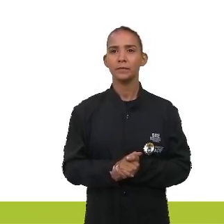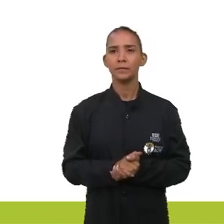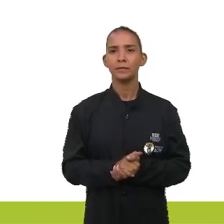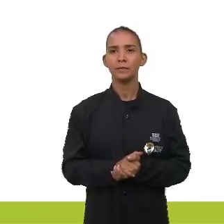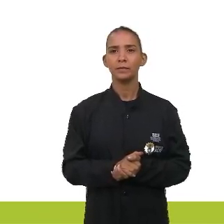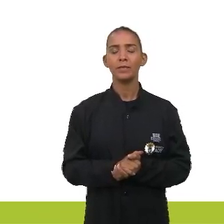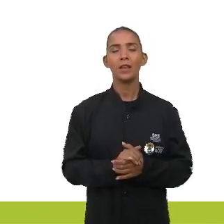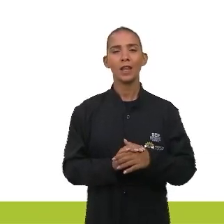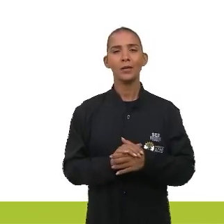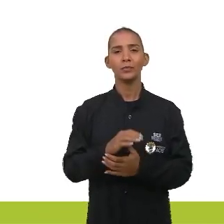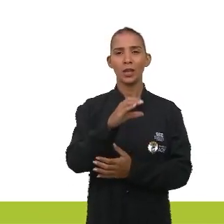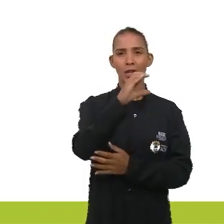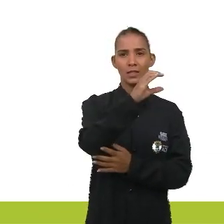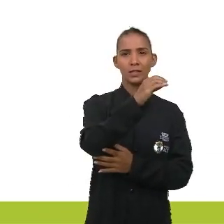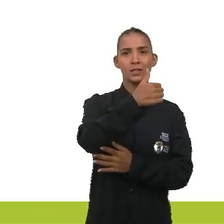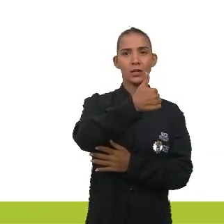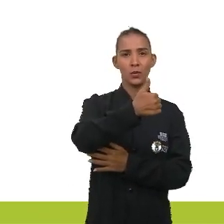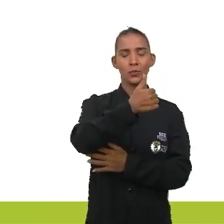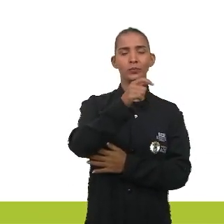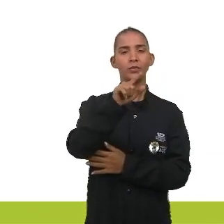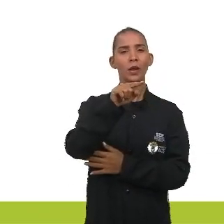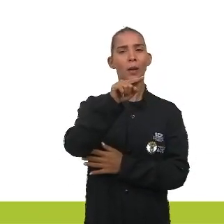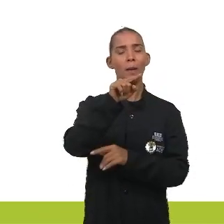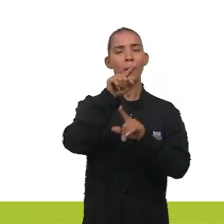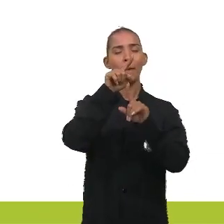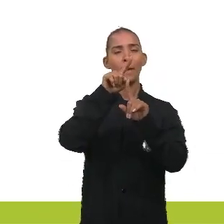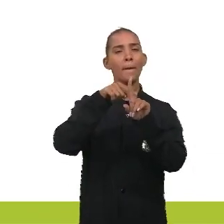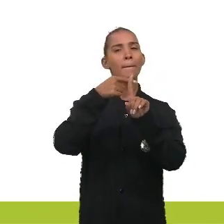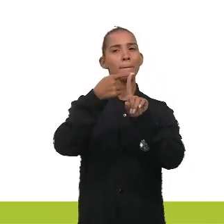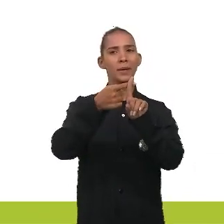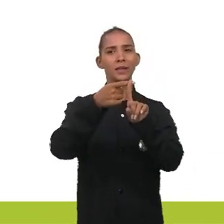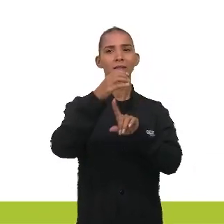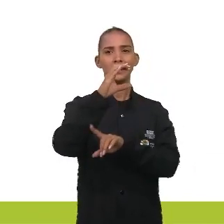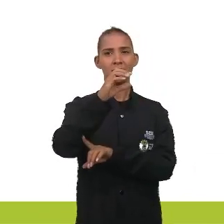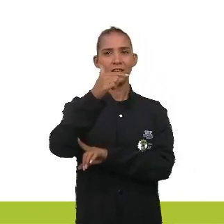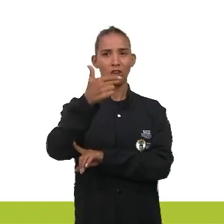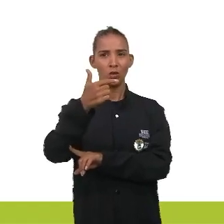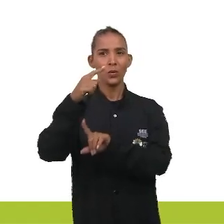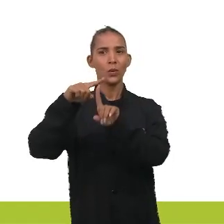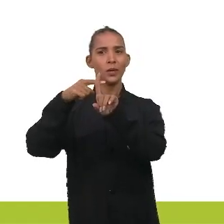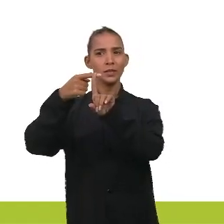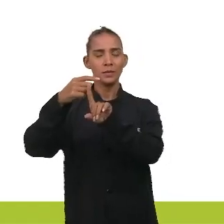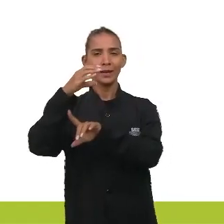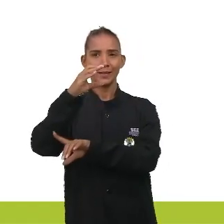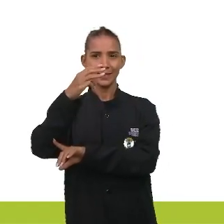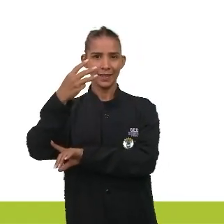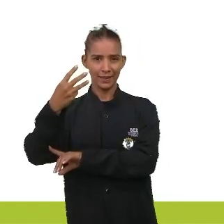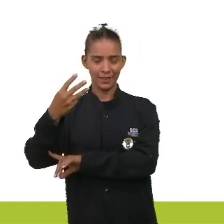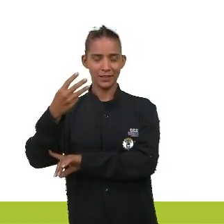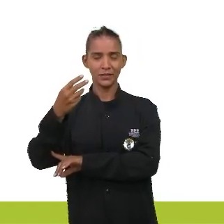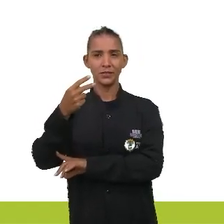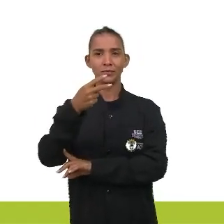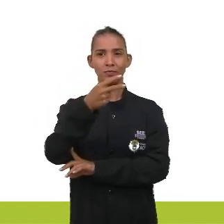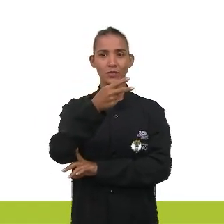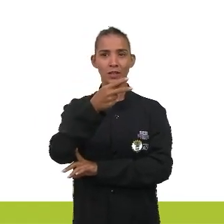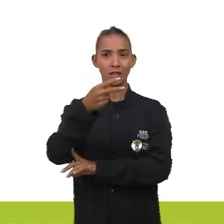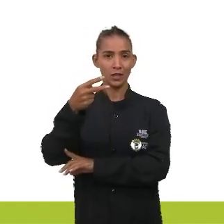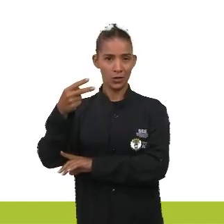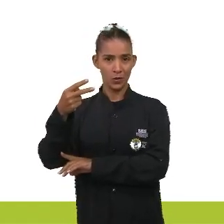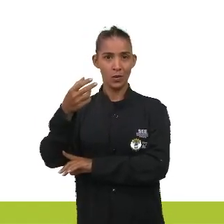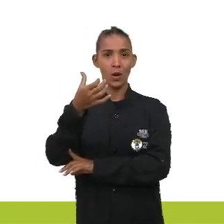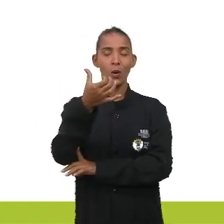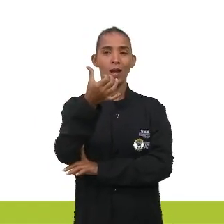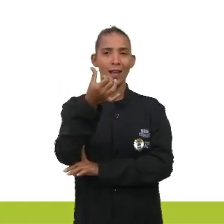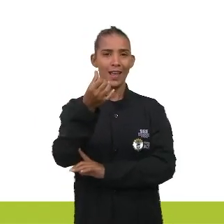cor 1, a cor 2, cor 3. Num total de